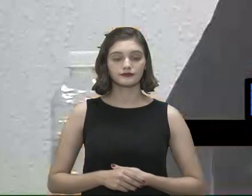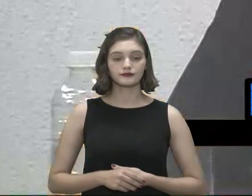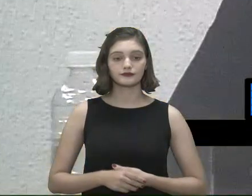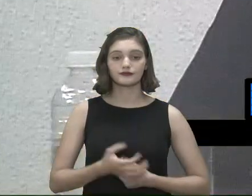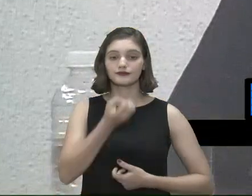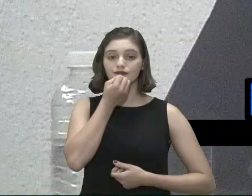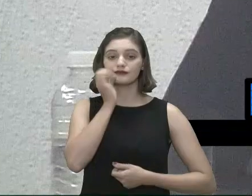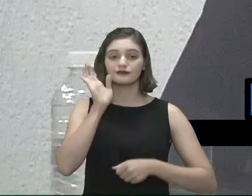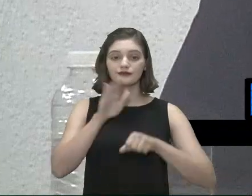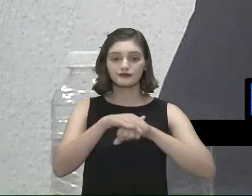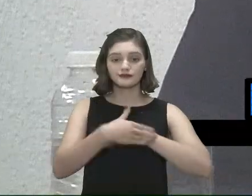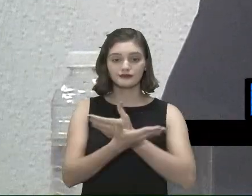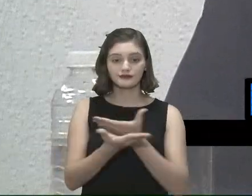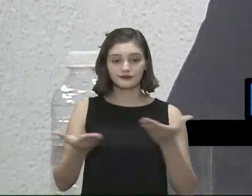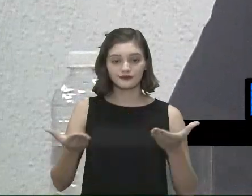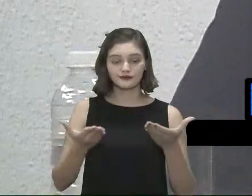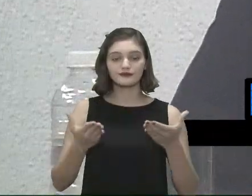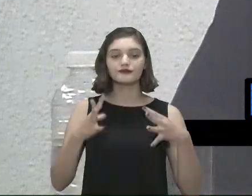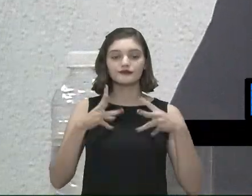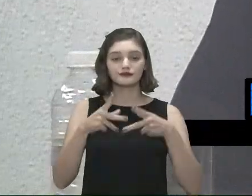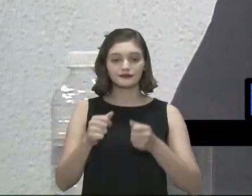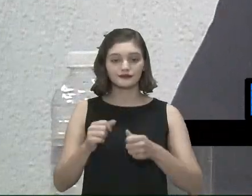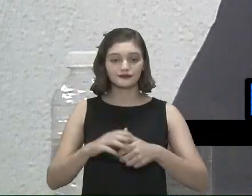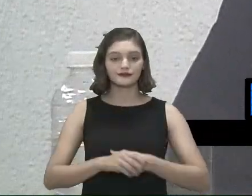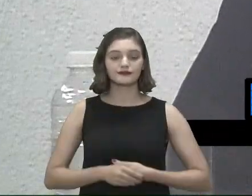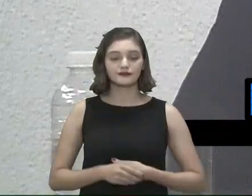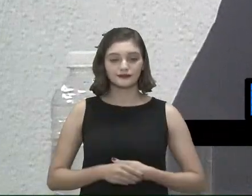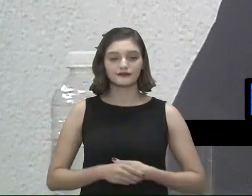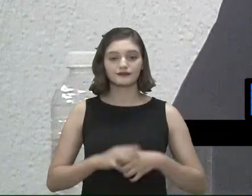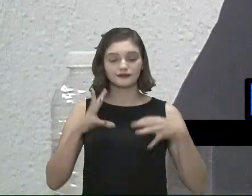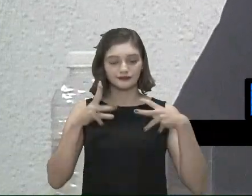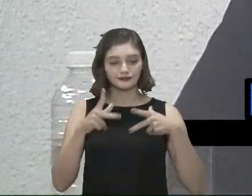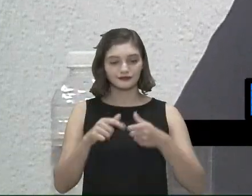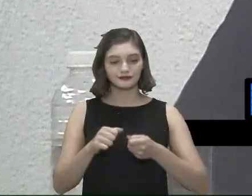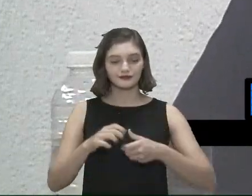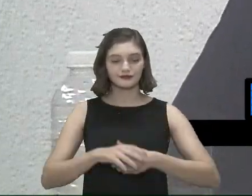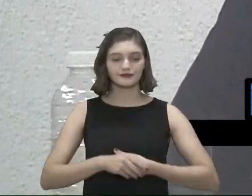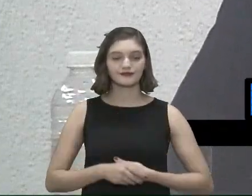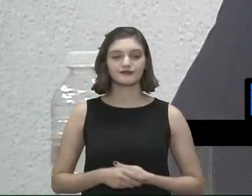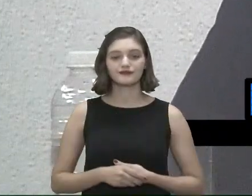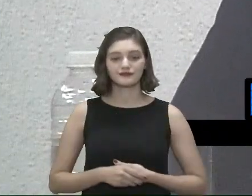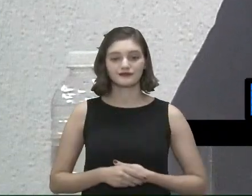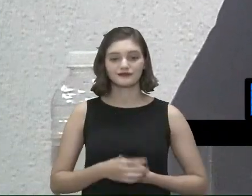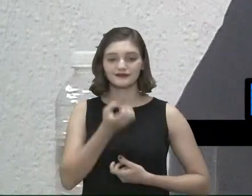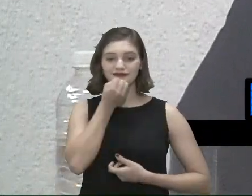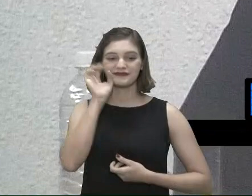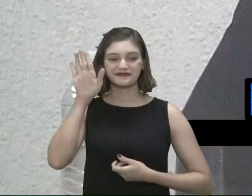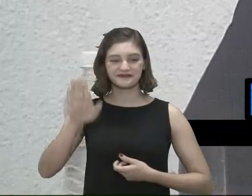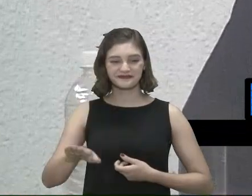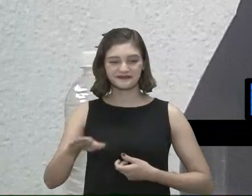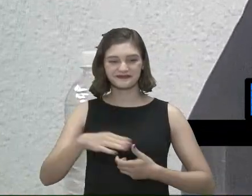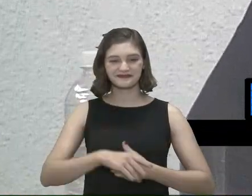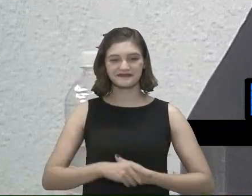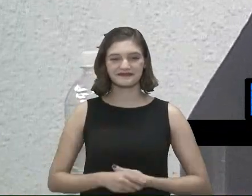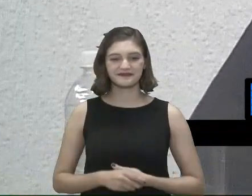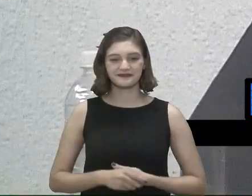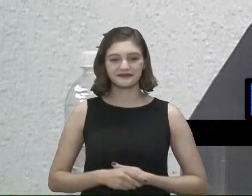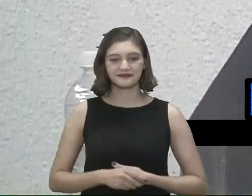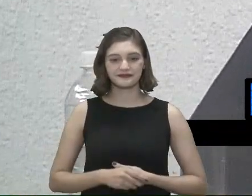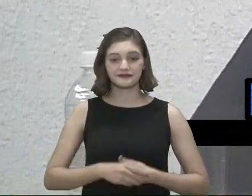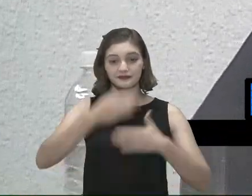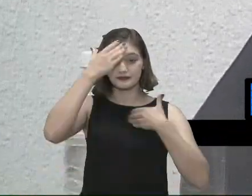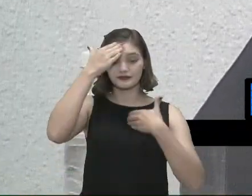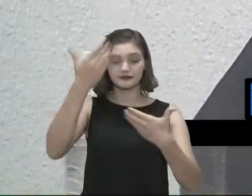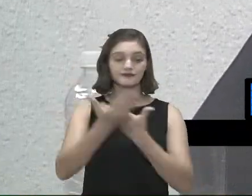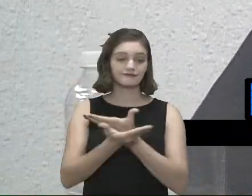Boa noite a todos, a todas e a todos. Boa tarde, né, gente? Primeiro,